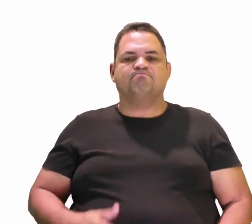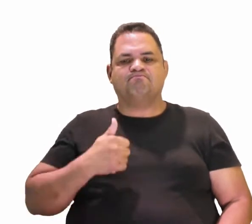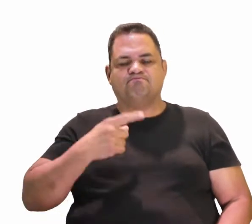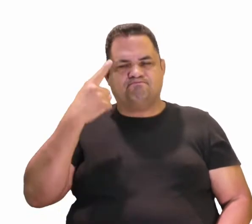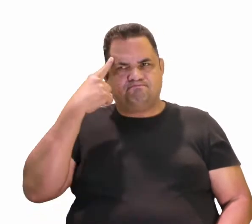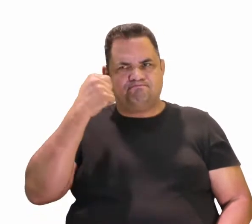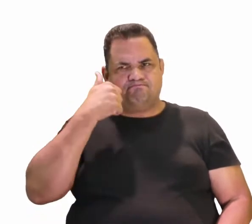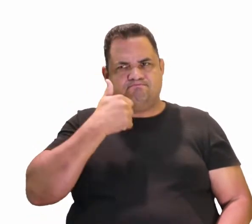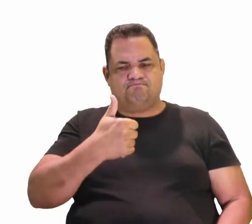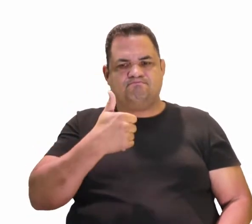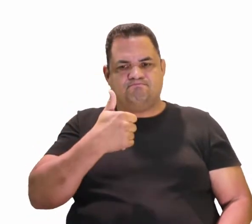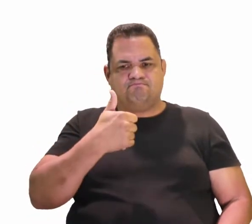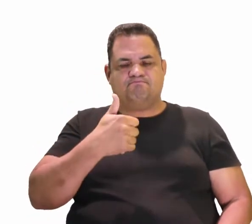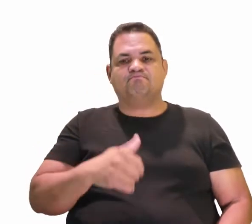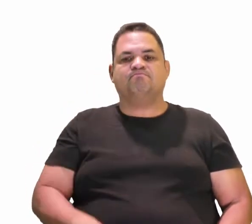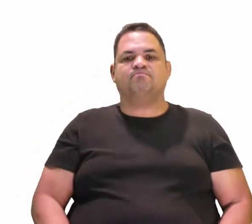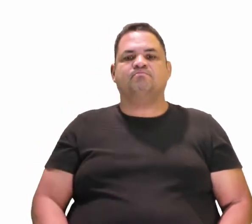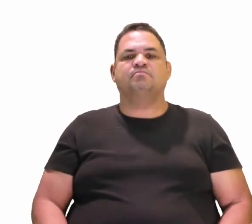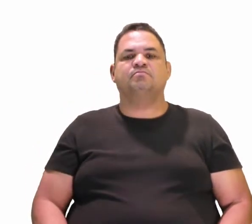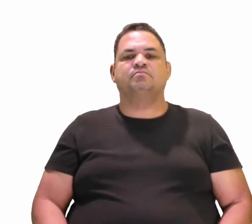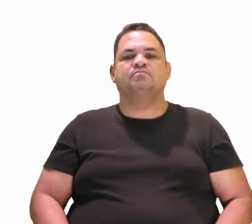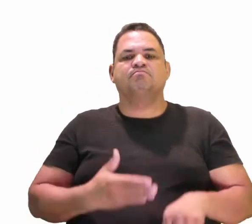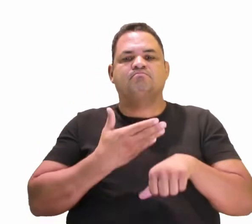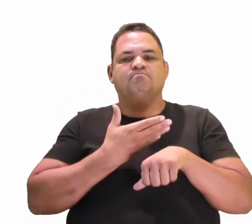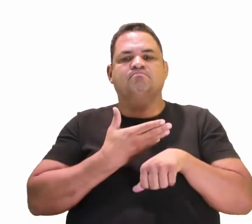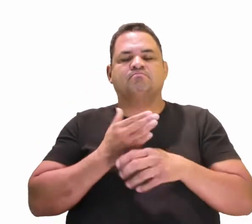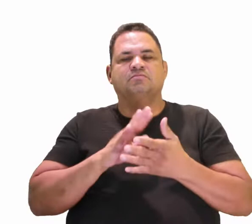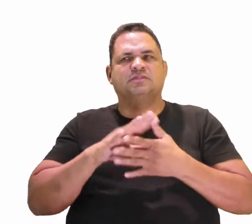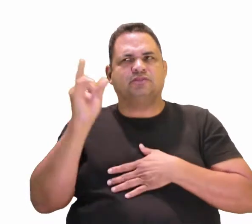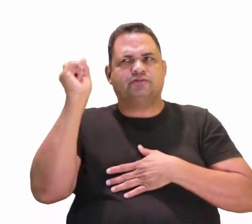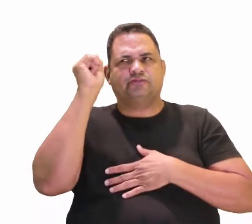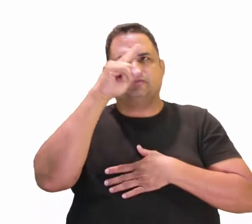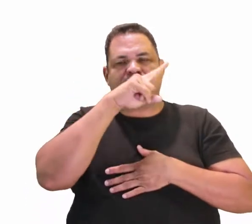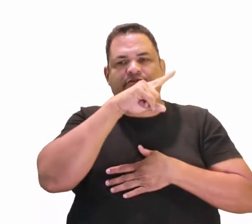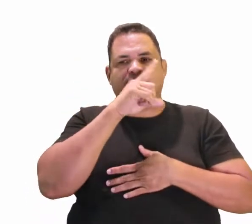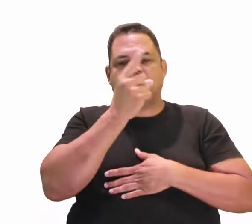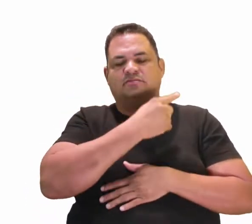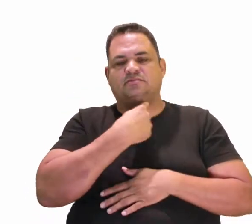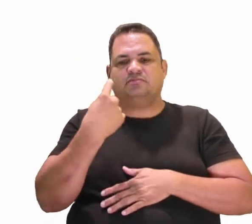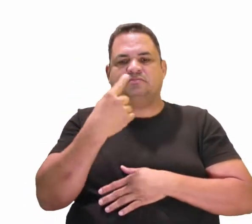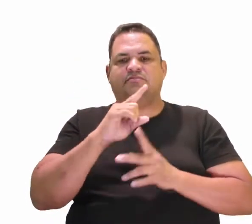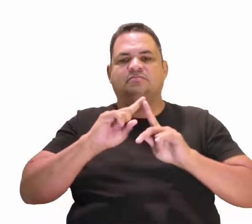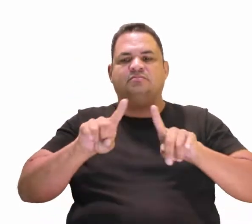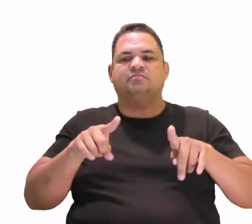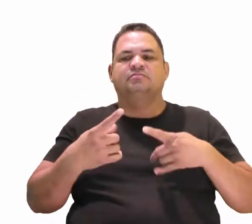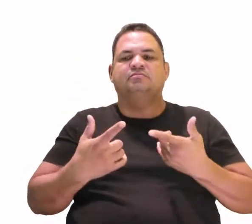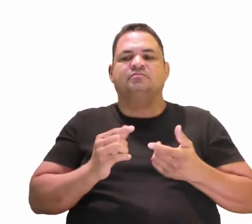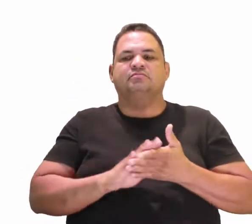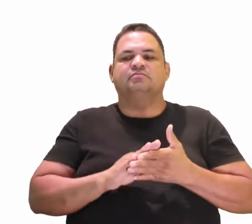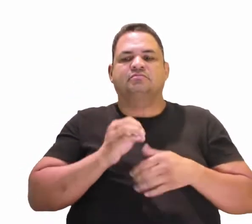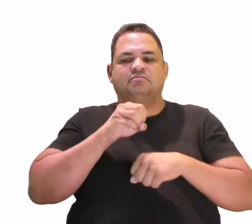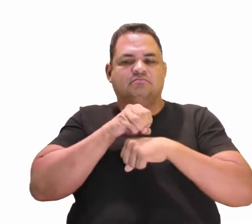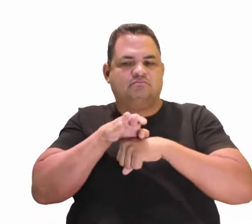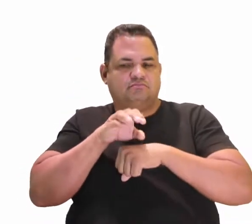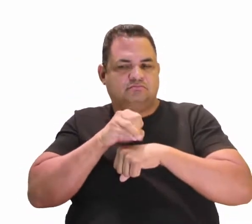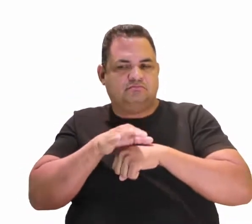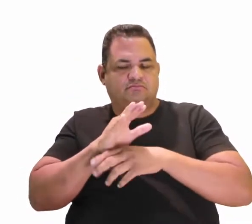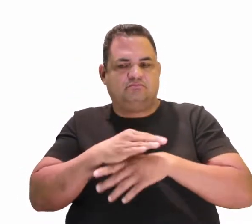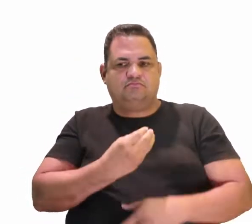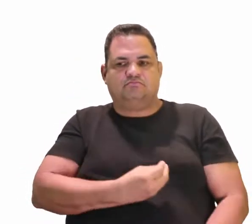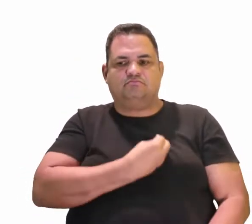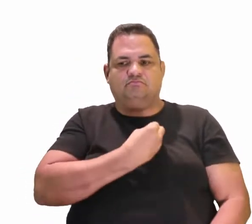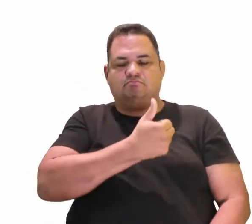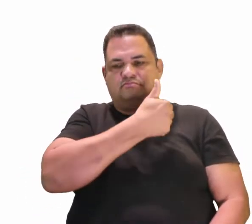positivamente. É um exercício difícil para a gente fazer, mas é uma dica aí para uma